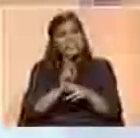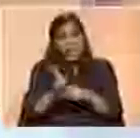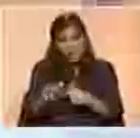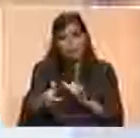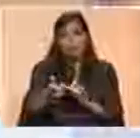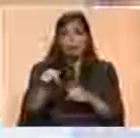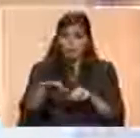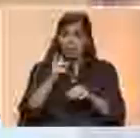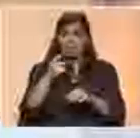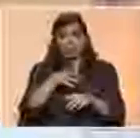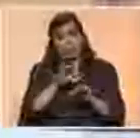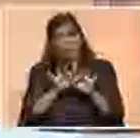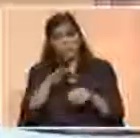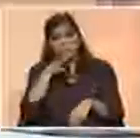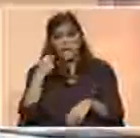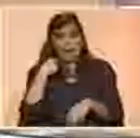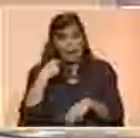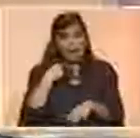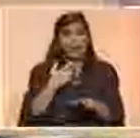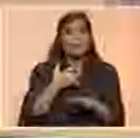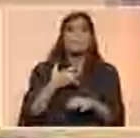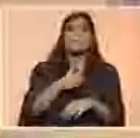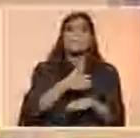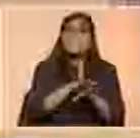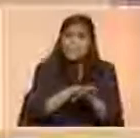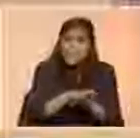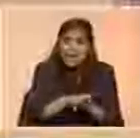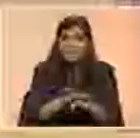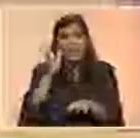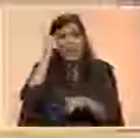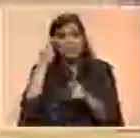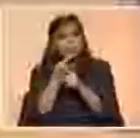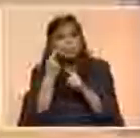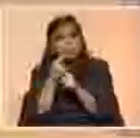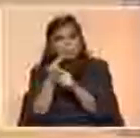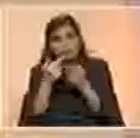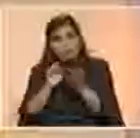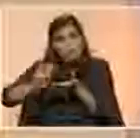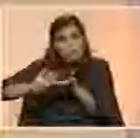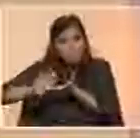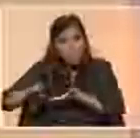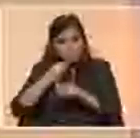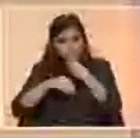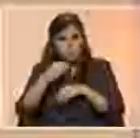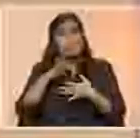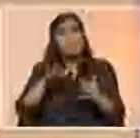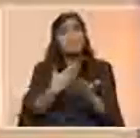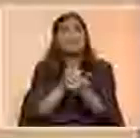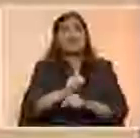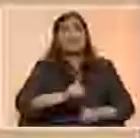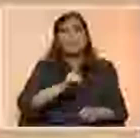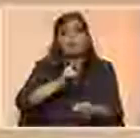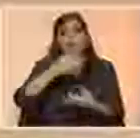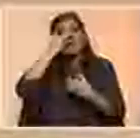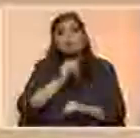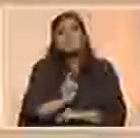que carne, peixe e laticínios, assim como outros derivados, não entram nesta alimentação. Mas quais as consequências, quais as